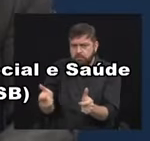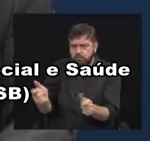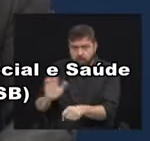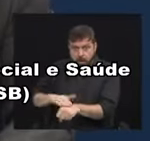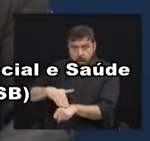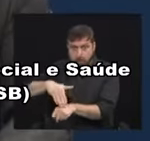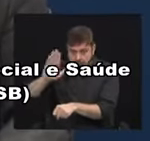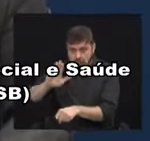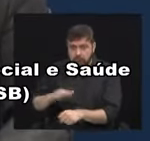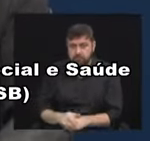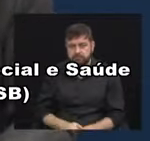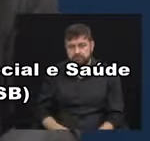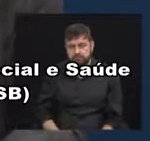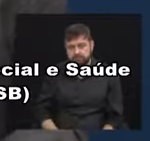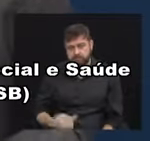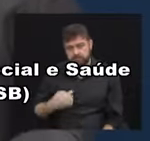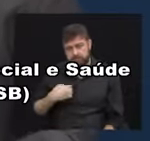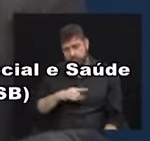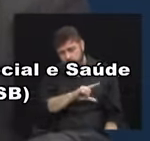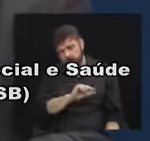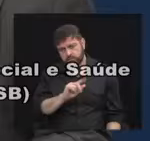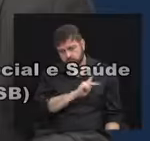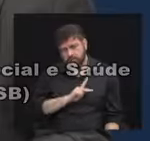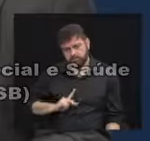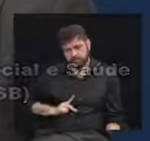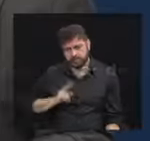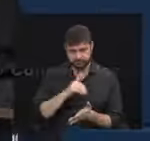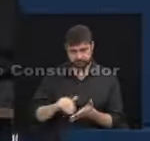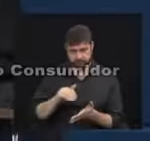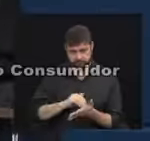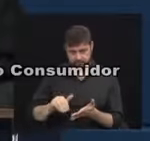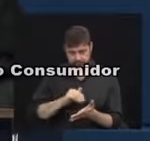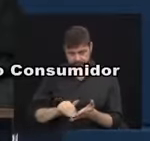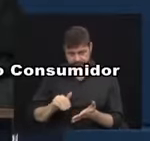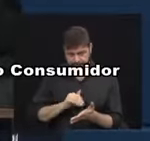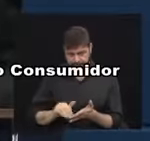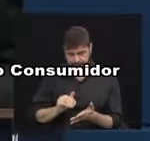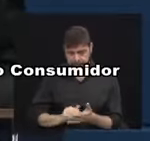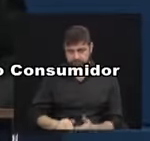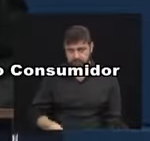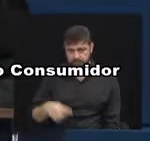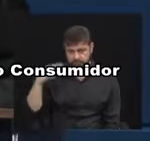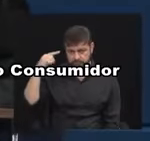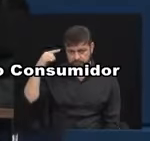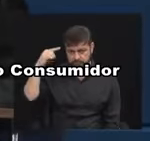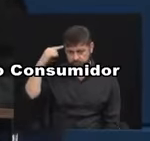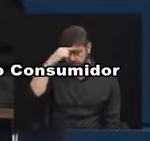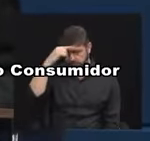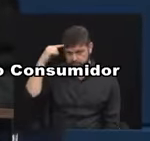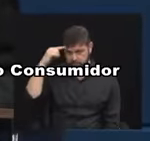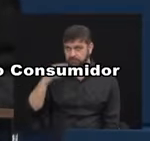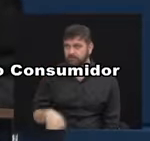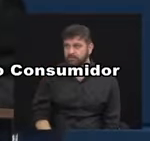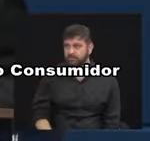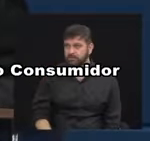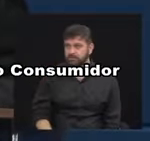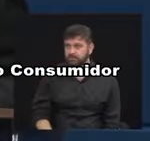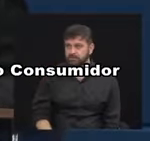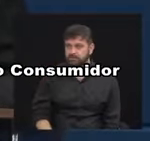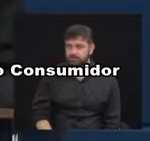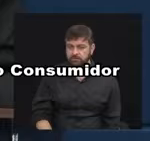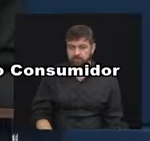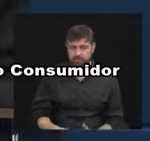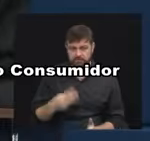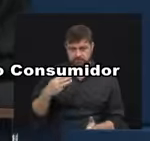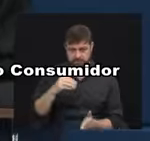responsabilidade do vereador Paulo Galtério, também do PSB. A Comissão Permanente de Economia e Defesa dos Direitos do Consumidor